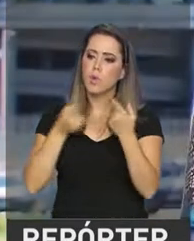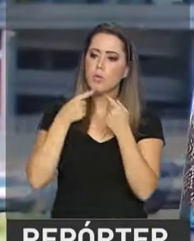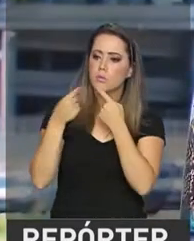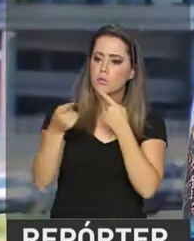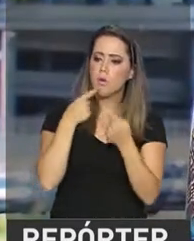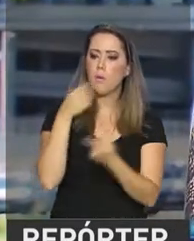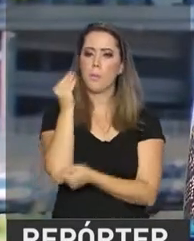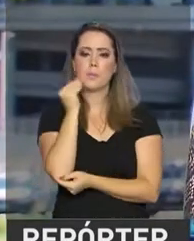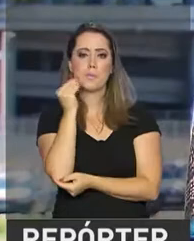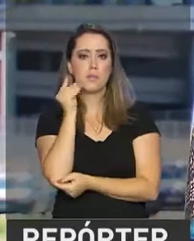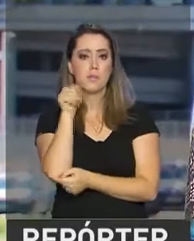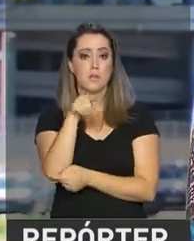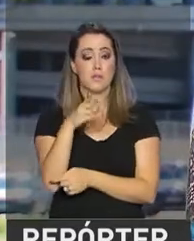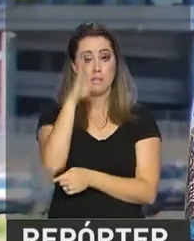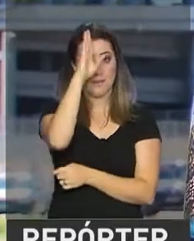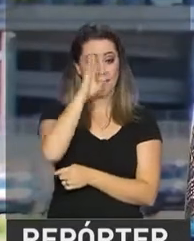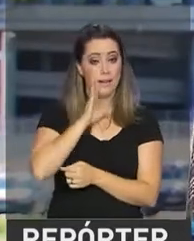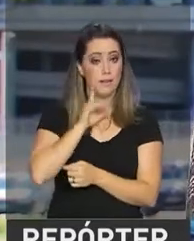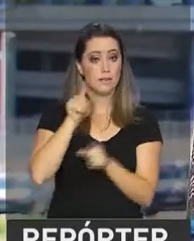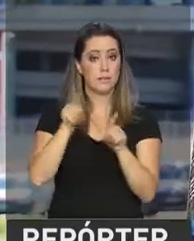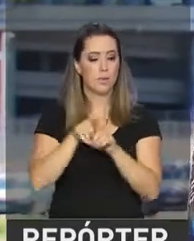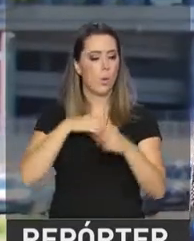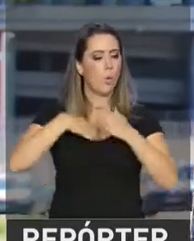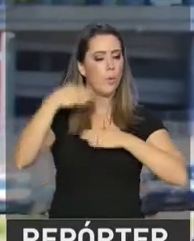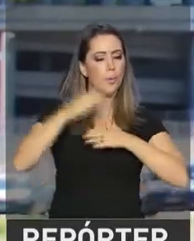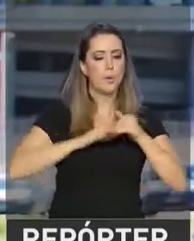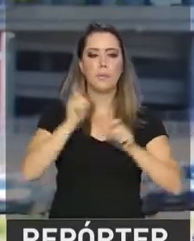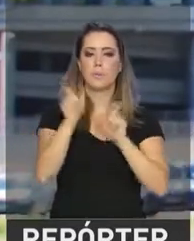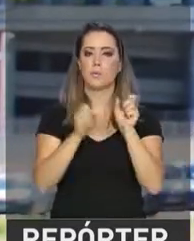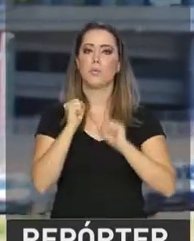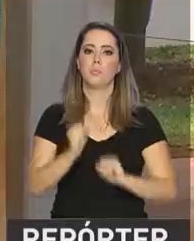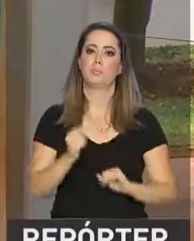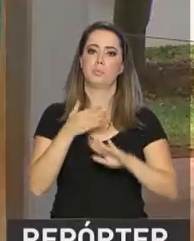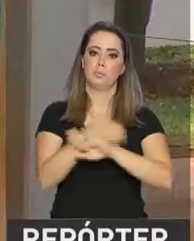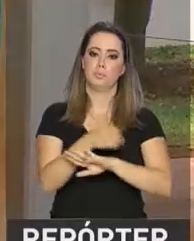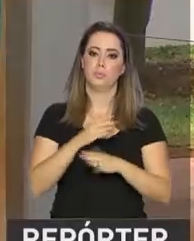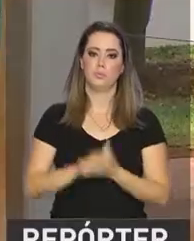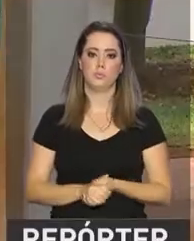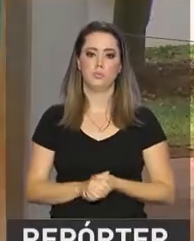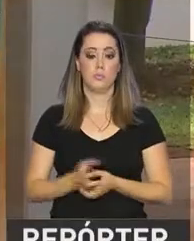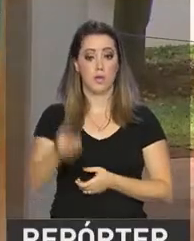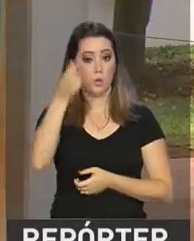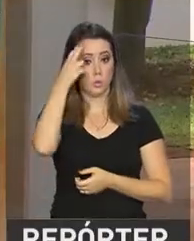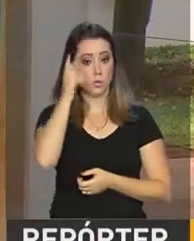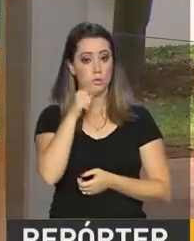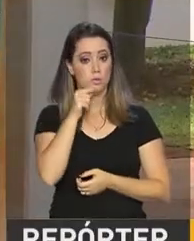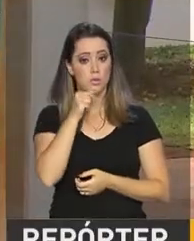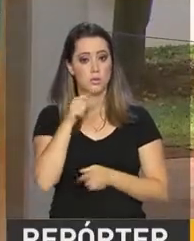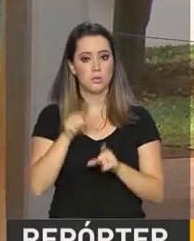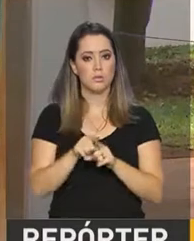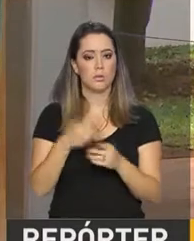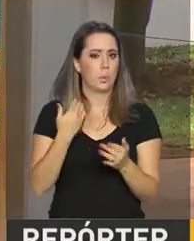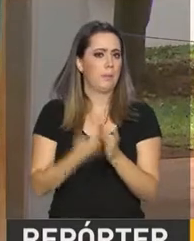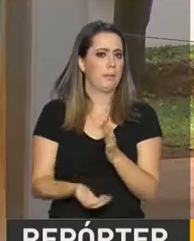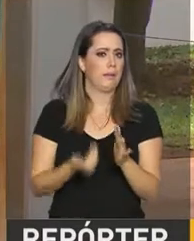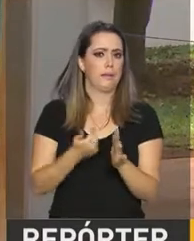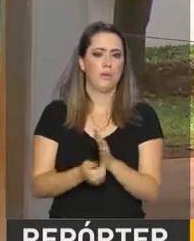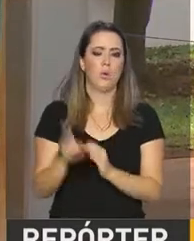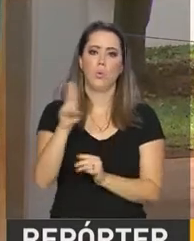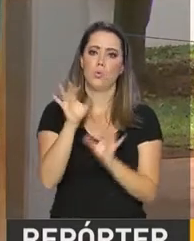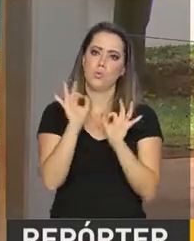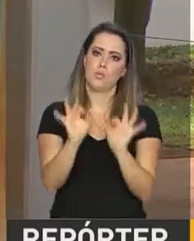experiências. As inscrições são gratuitas e qualquer pessoa pode participar. A cultura da água, do não desperdício, do uso